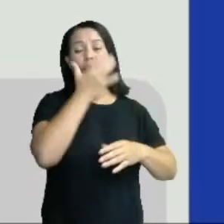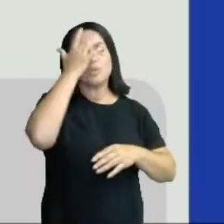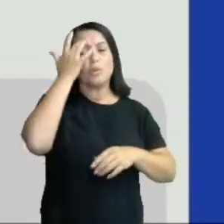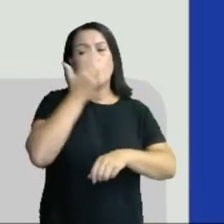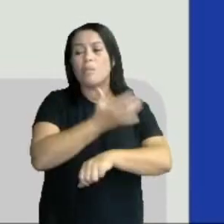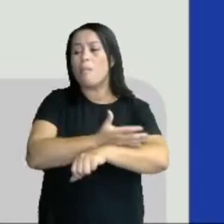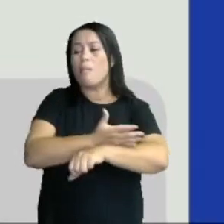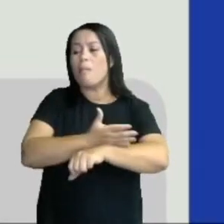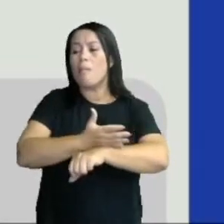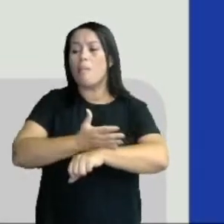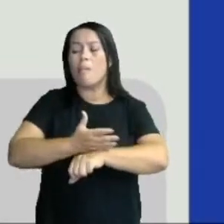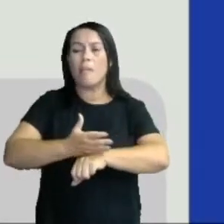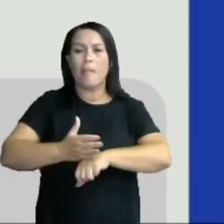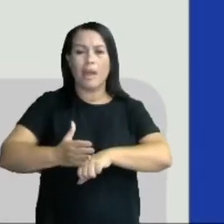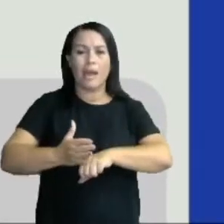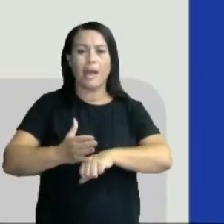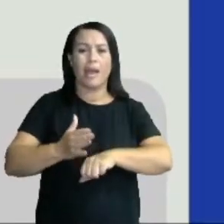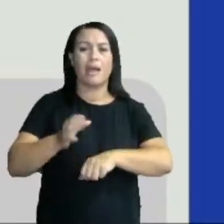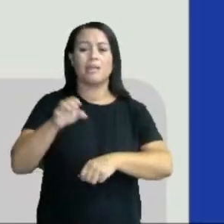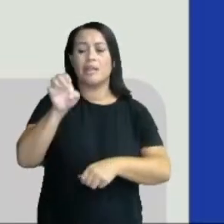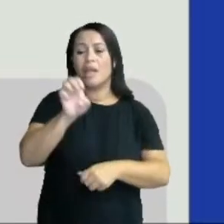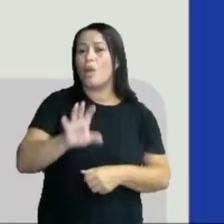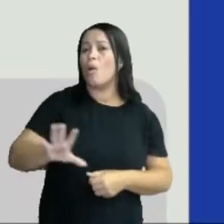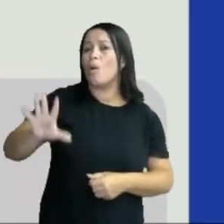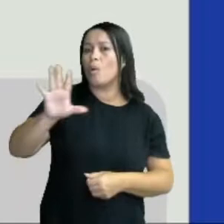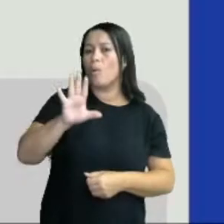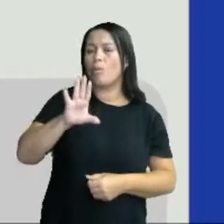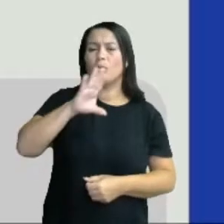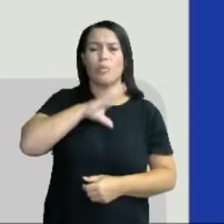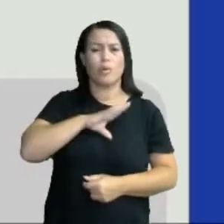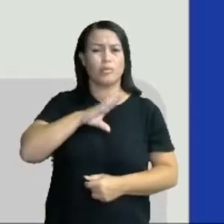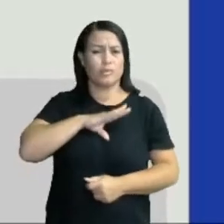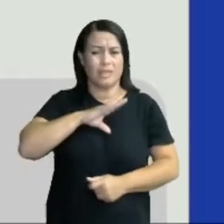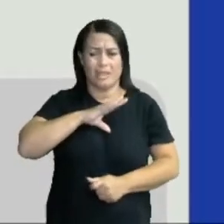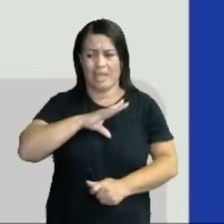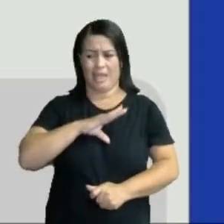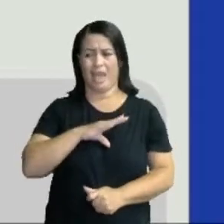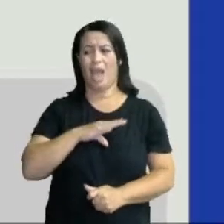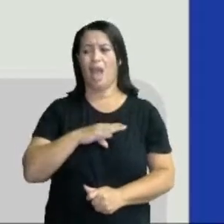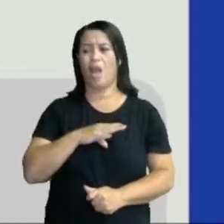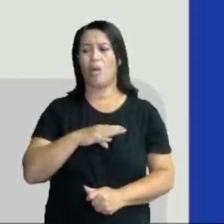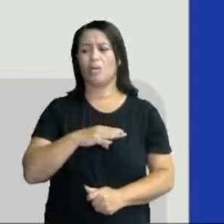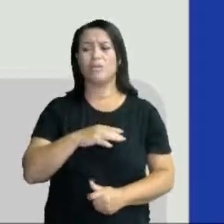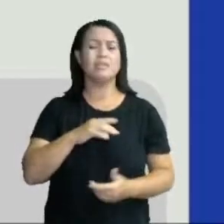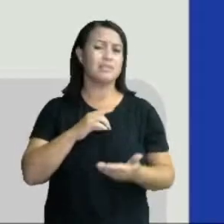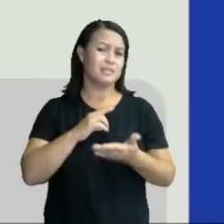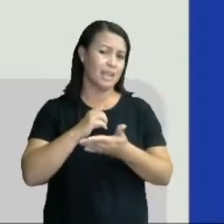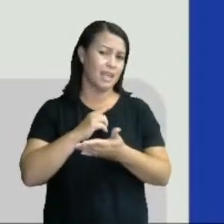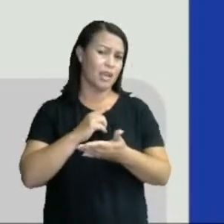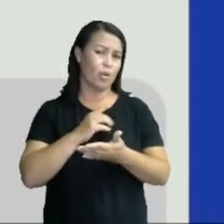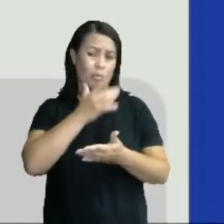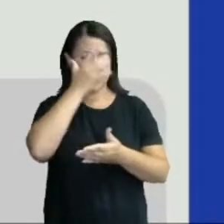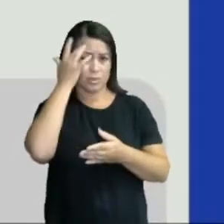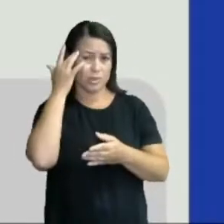brancos europeus de Portugal foram os primeiros, colocou aí no livro como colonizadores, mas